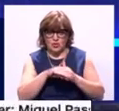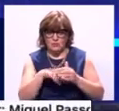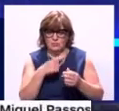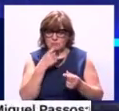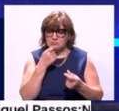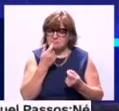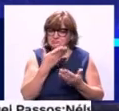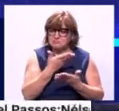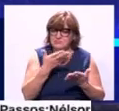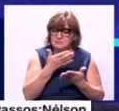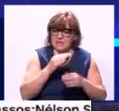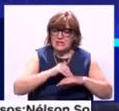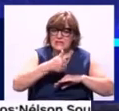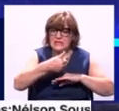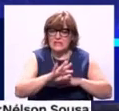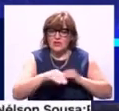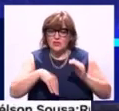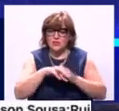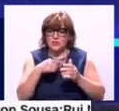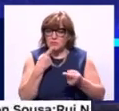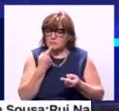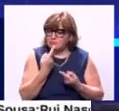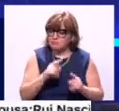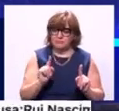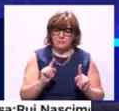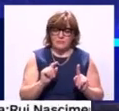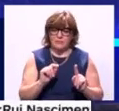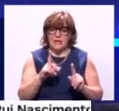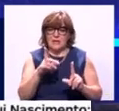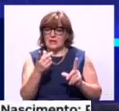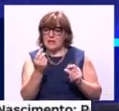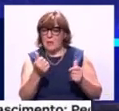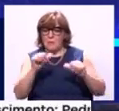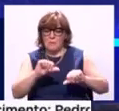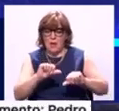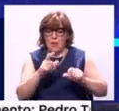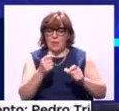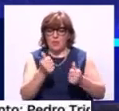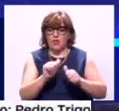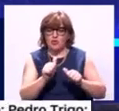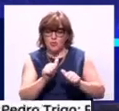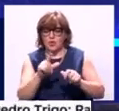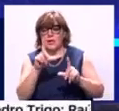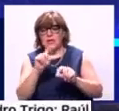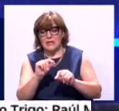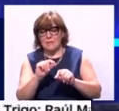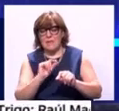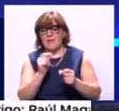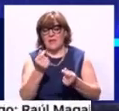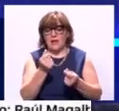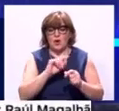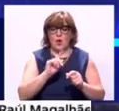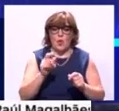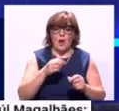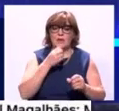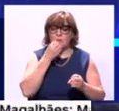entendemos, a saída de jogadores que não entendemos. Isto lesa tanto a nível desportivo como financeiro. Nós, quando perdemos o Brahim e o